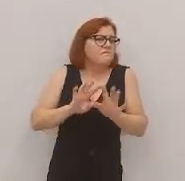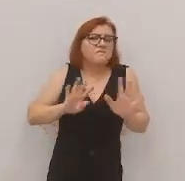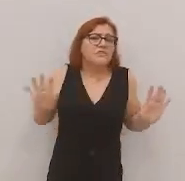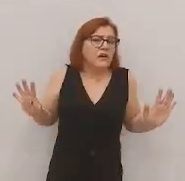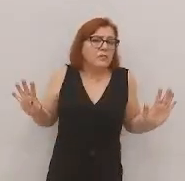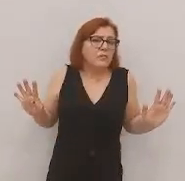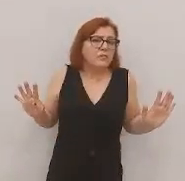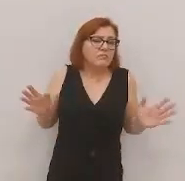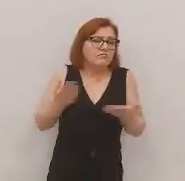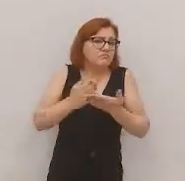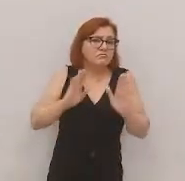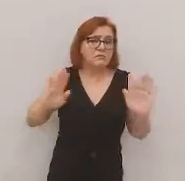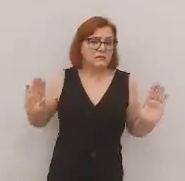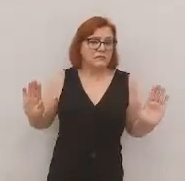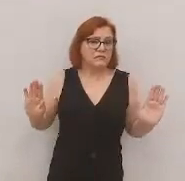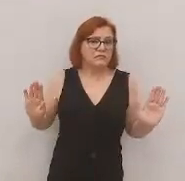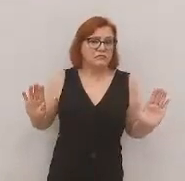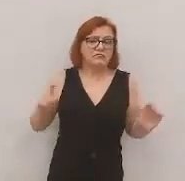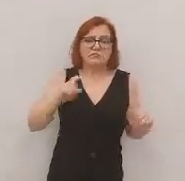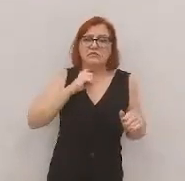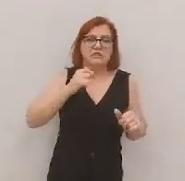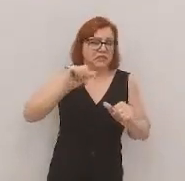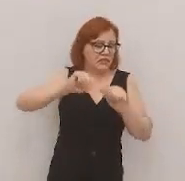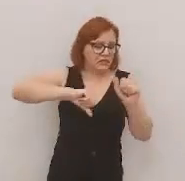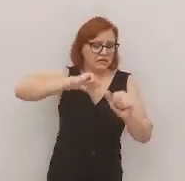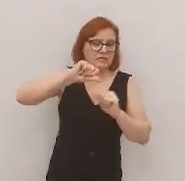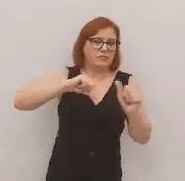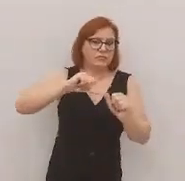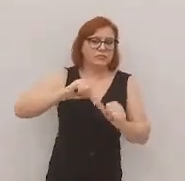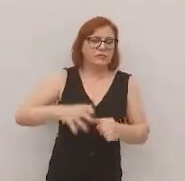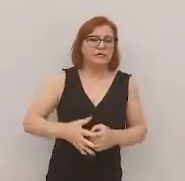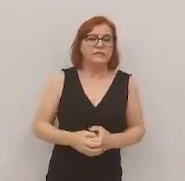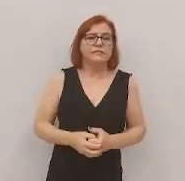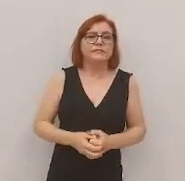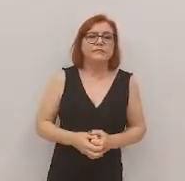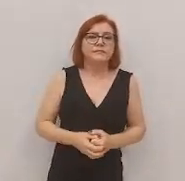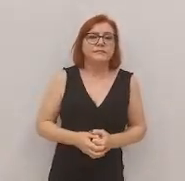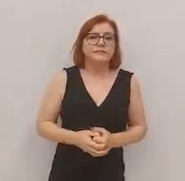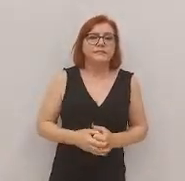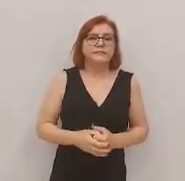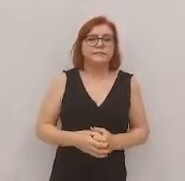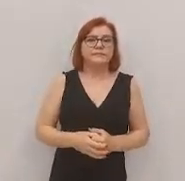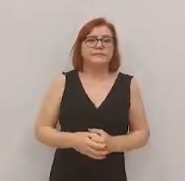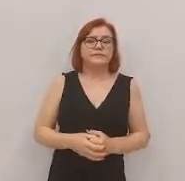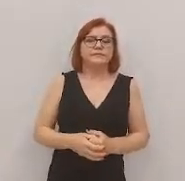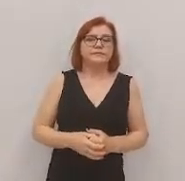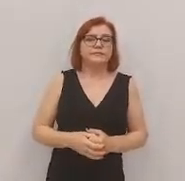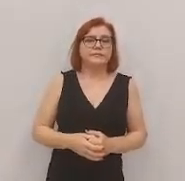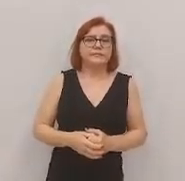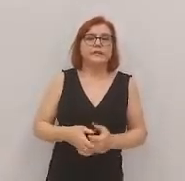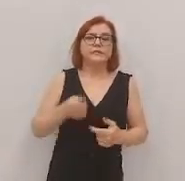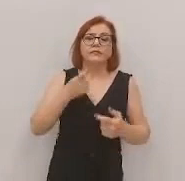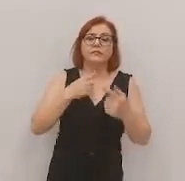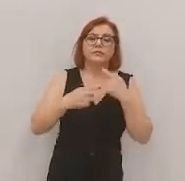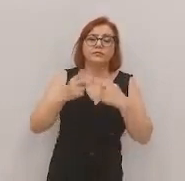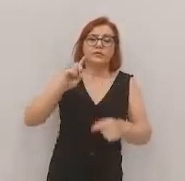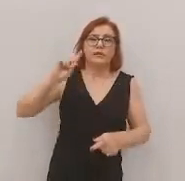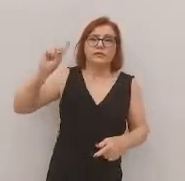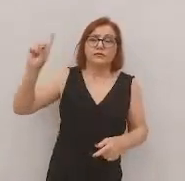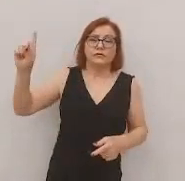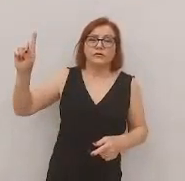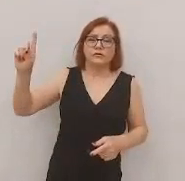decretado. Não tem ninguém que possa impedir a vontade dele de